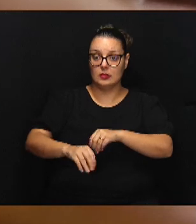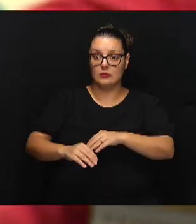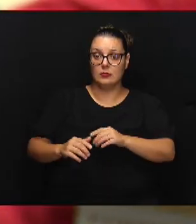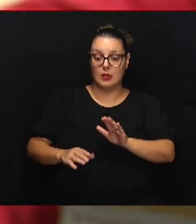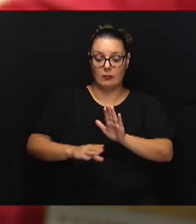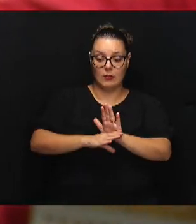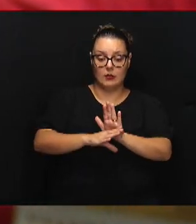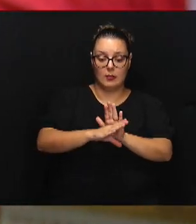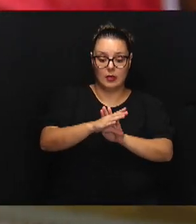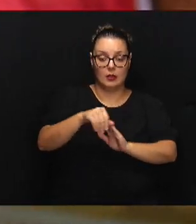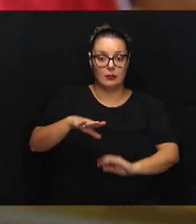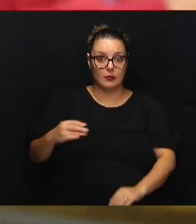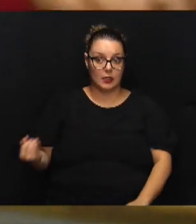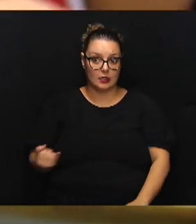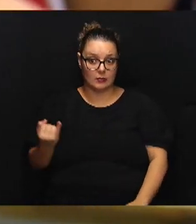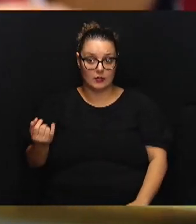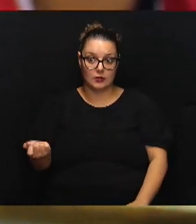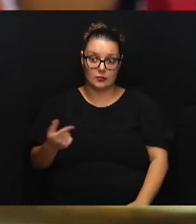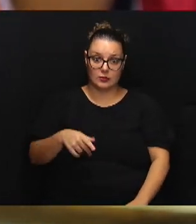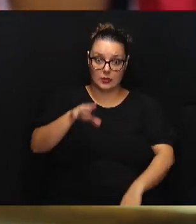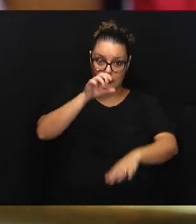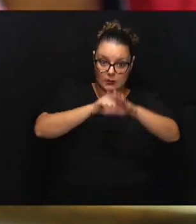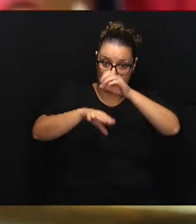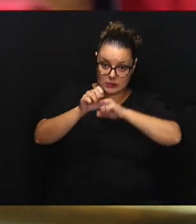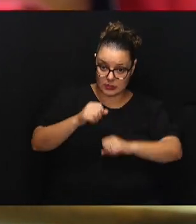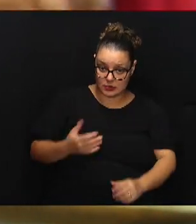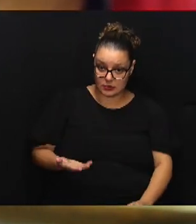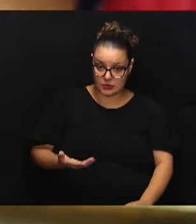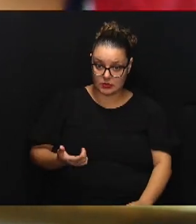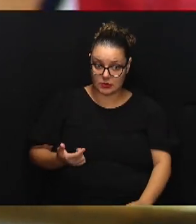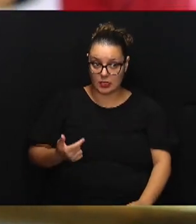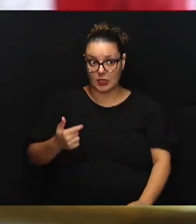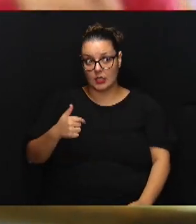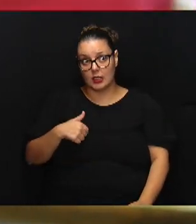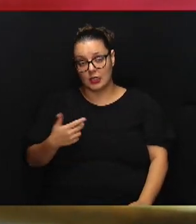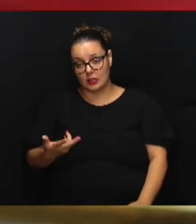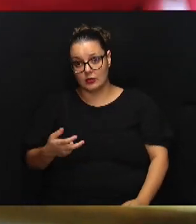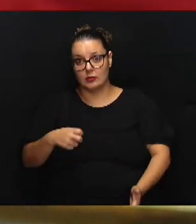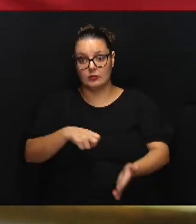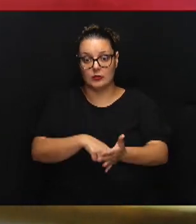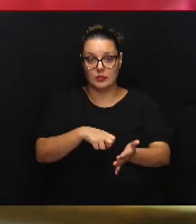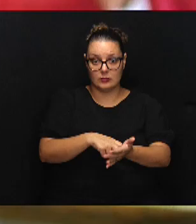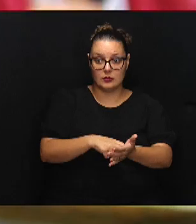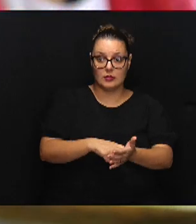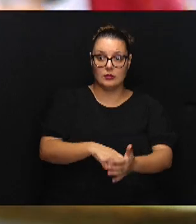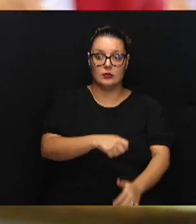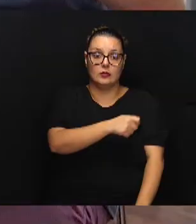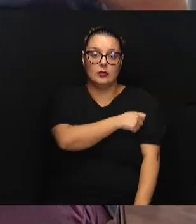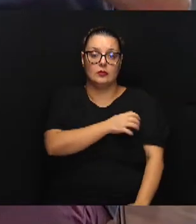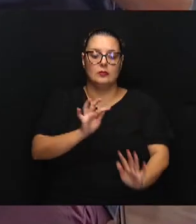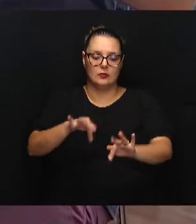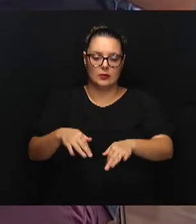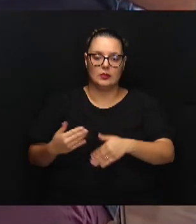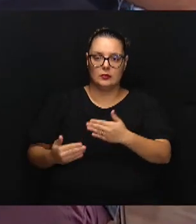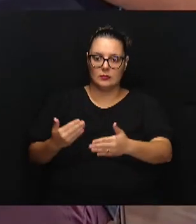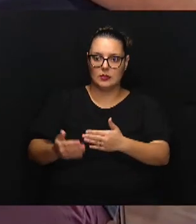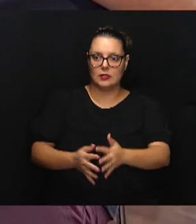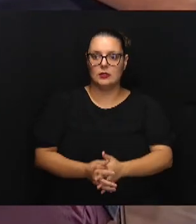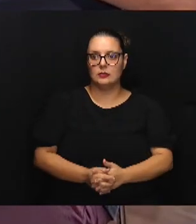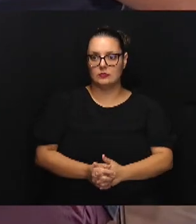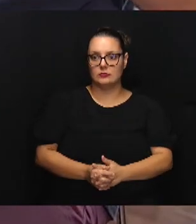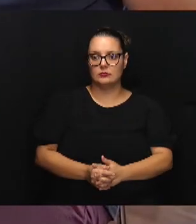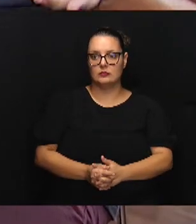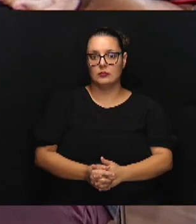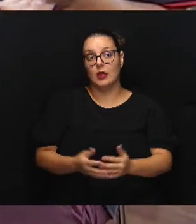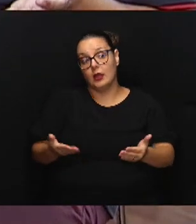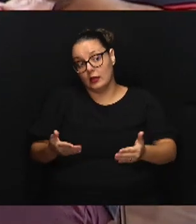progressão é mais importante que a aprendizagem, eu acabo penalizando o estudante no final do processo, né? Atualmente nós